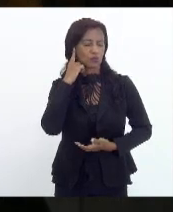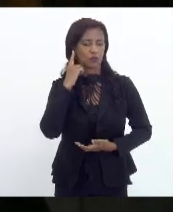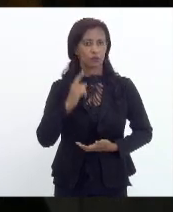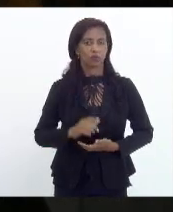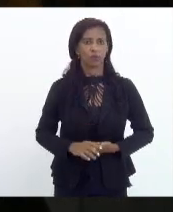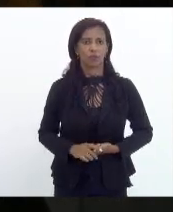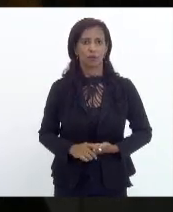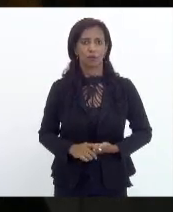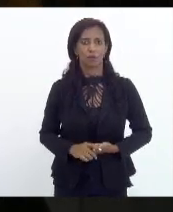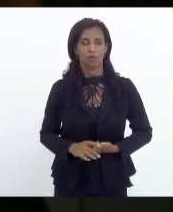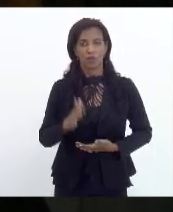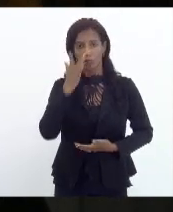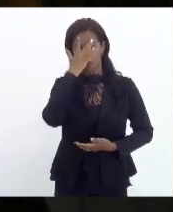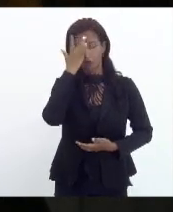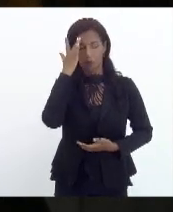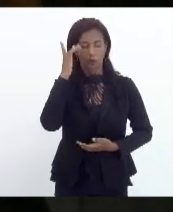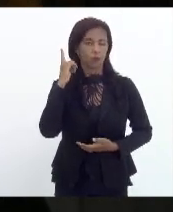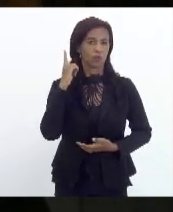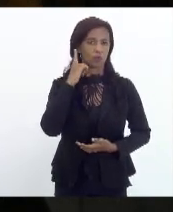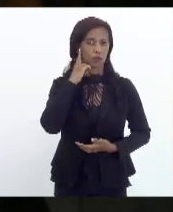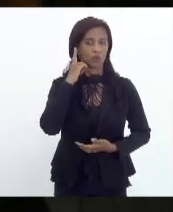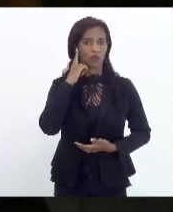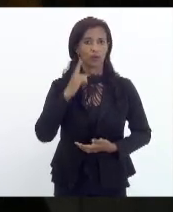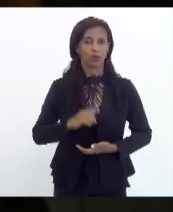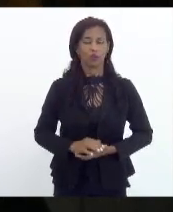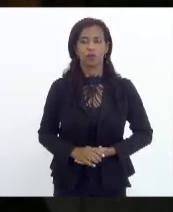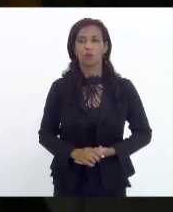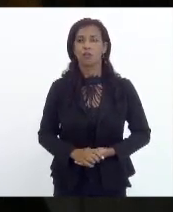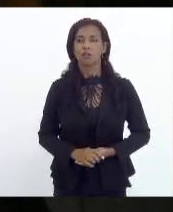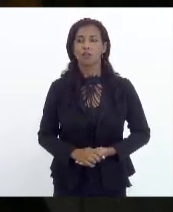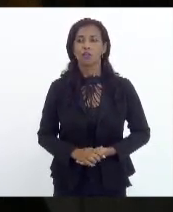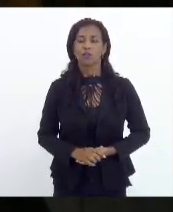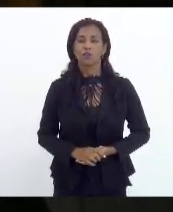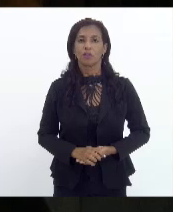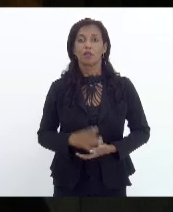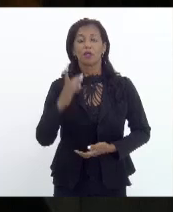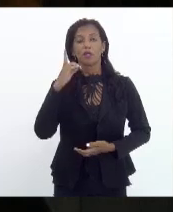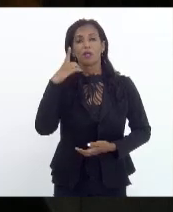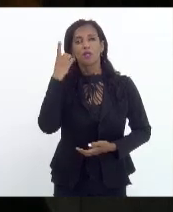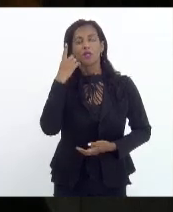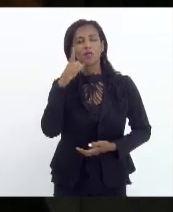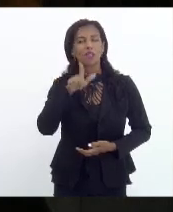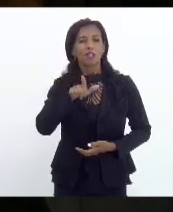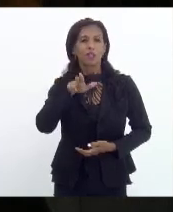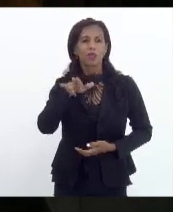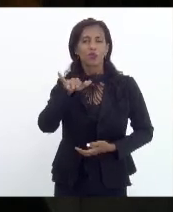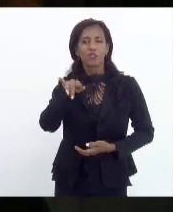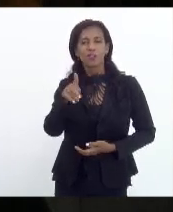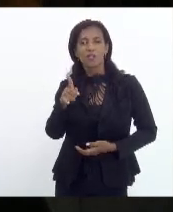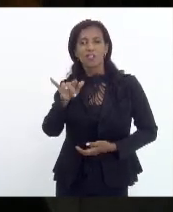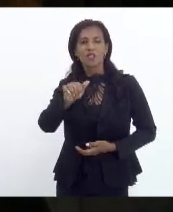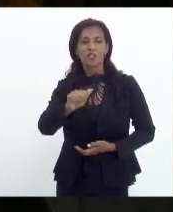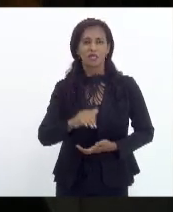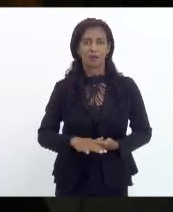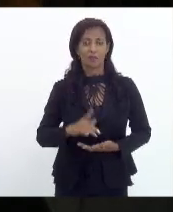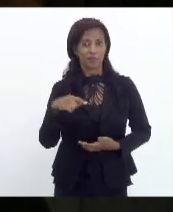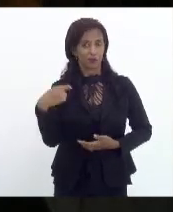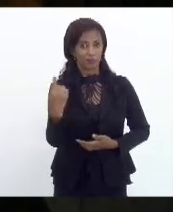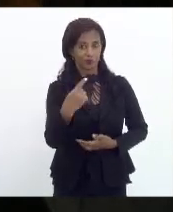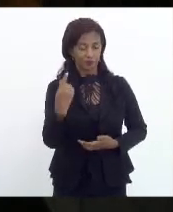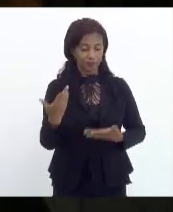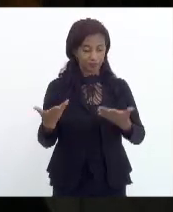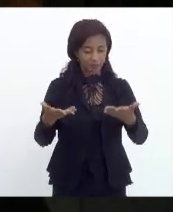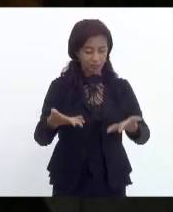auditivas são surdos e deputado da Lucinha e nós